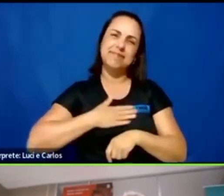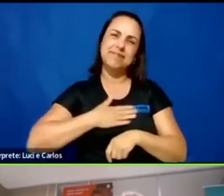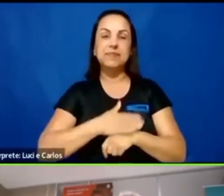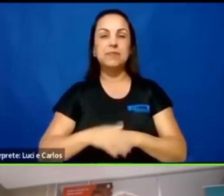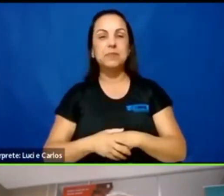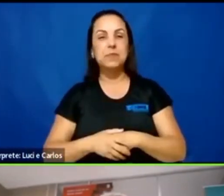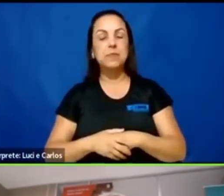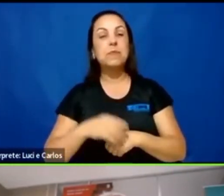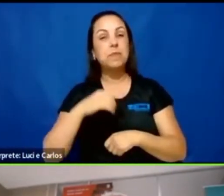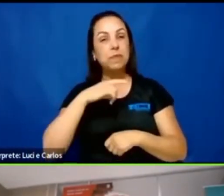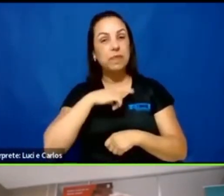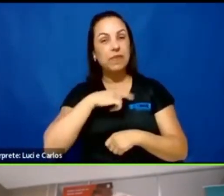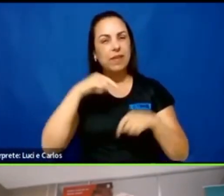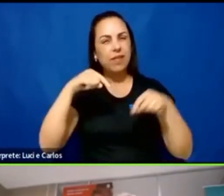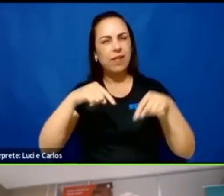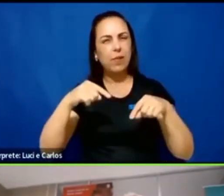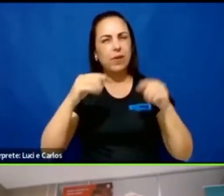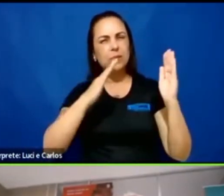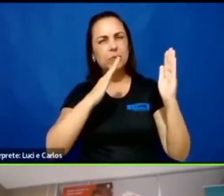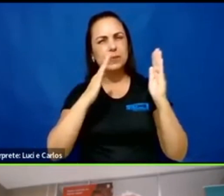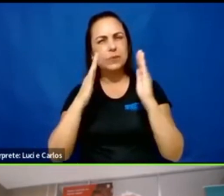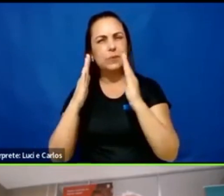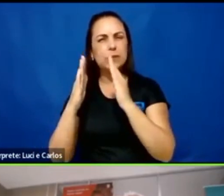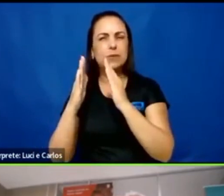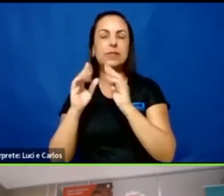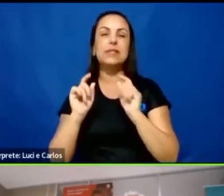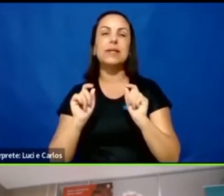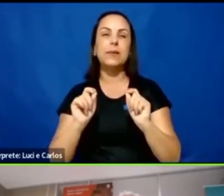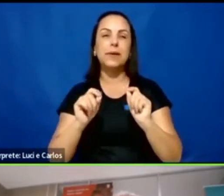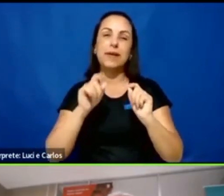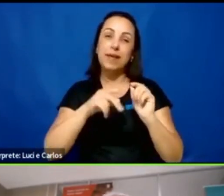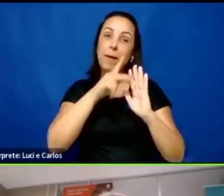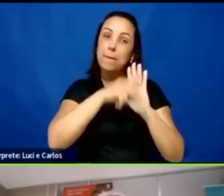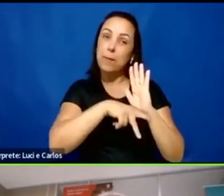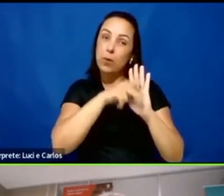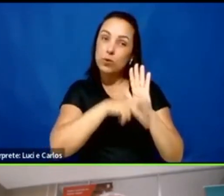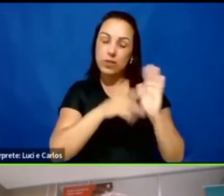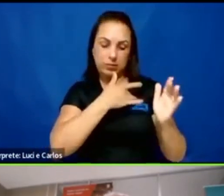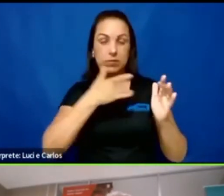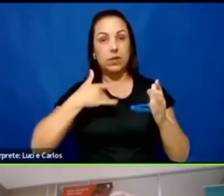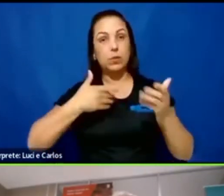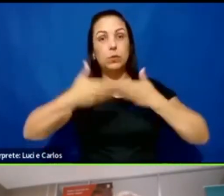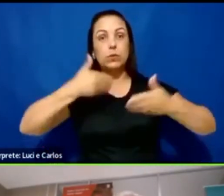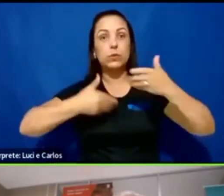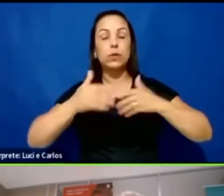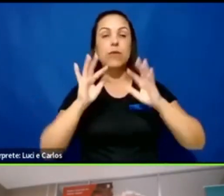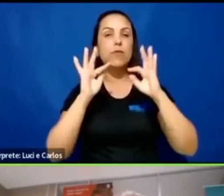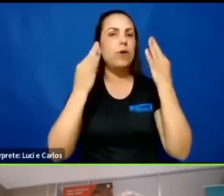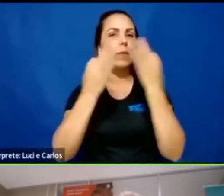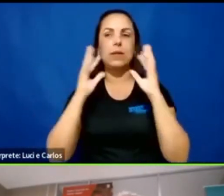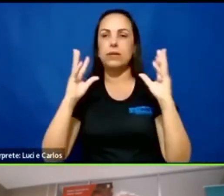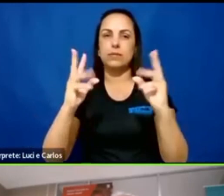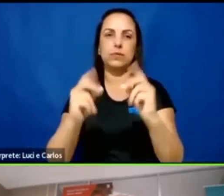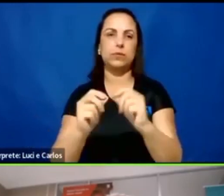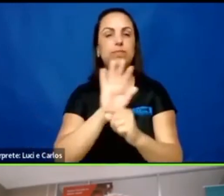pequena prévia para todos. Vocês vão conhecer aqui um projeto de saúde familiar que vai impactar a vida de